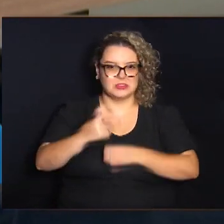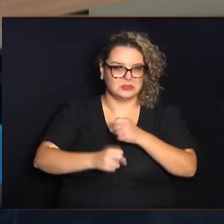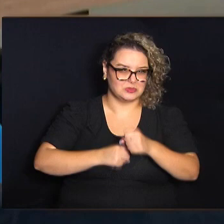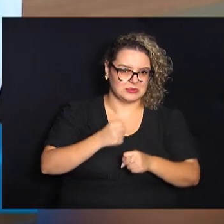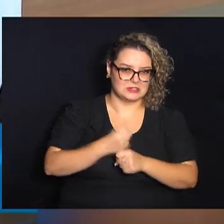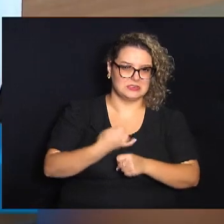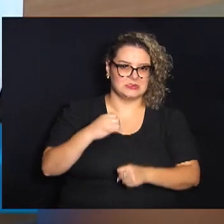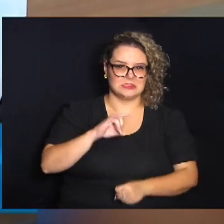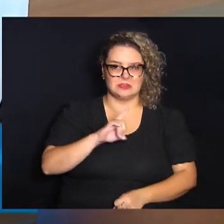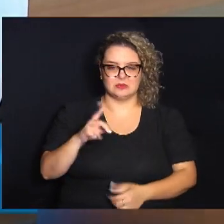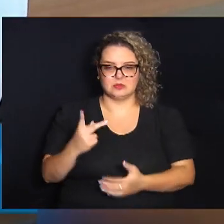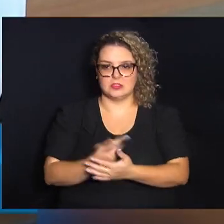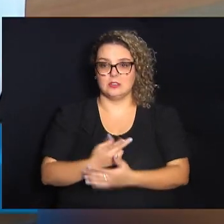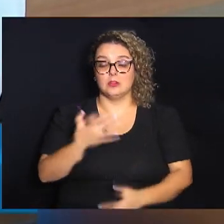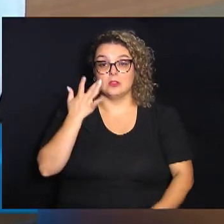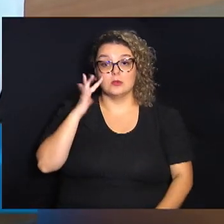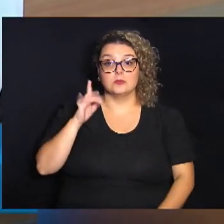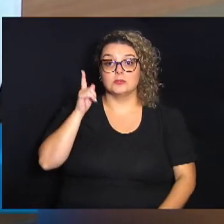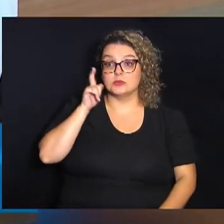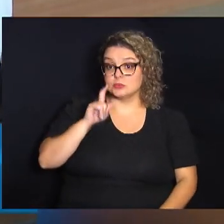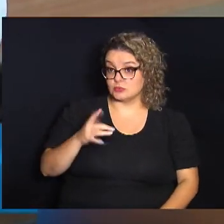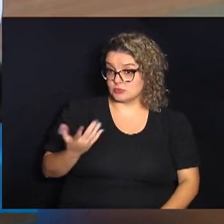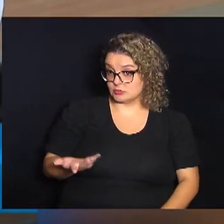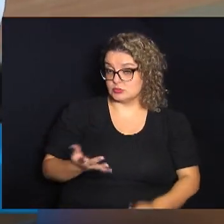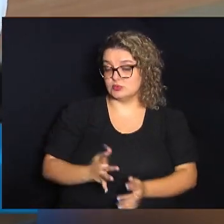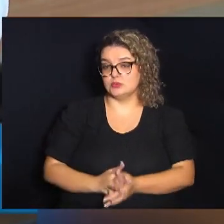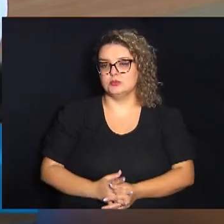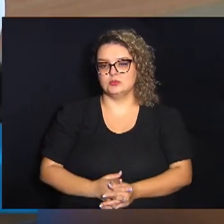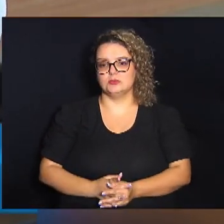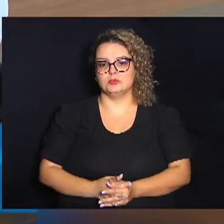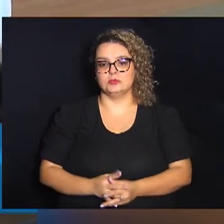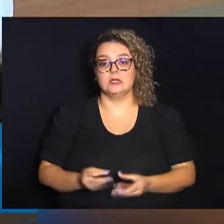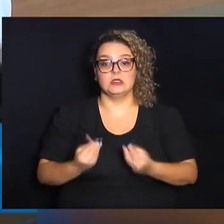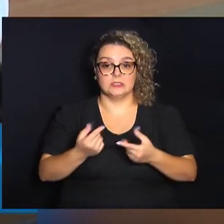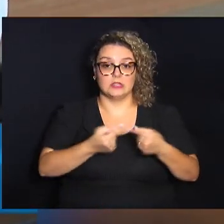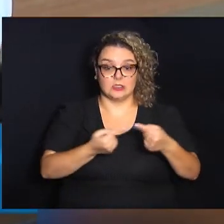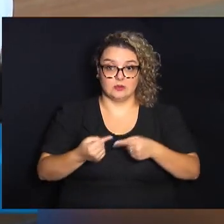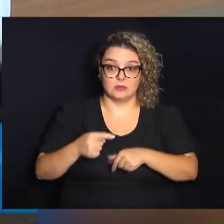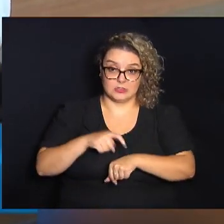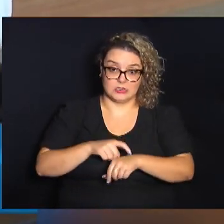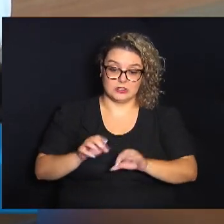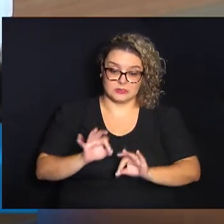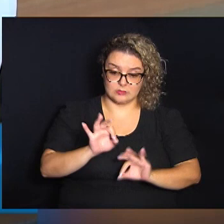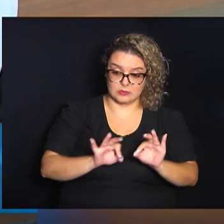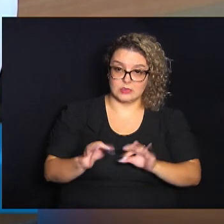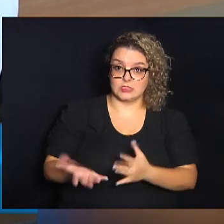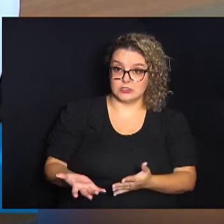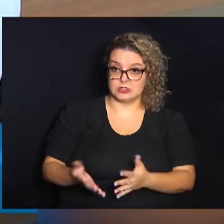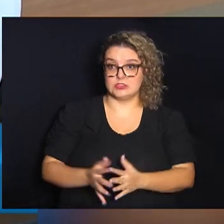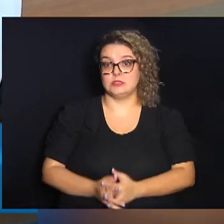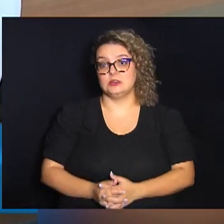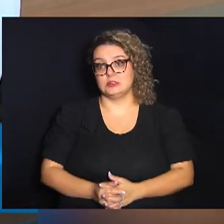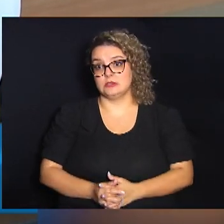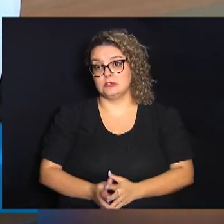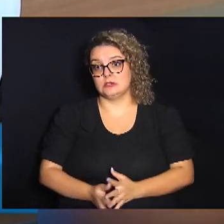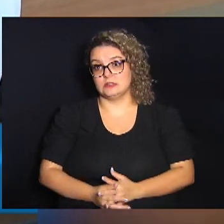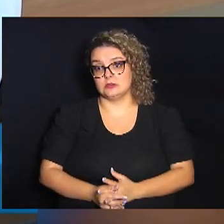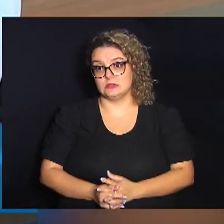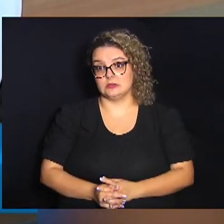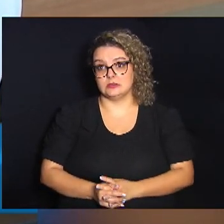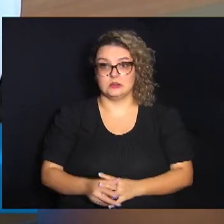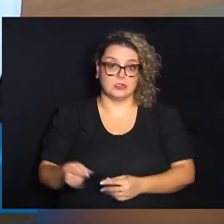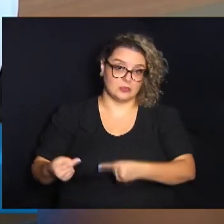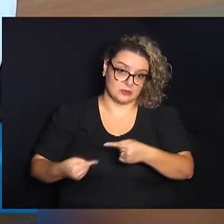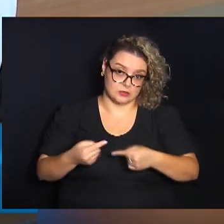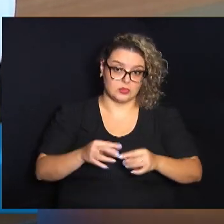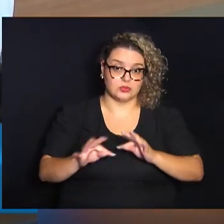eu não me recordo. Eu não sei se a gente consegue trazer isso na discussão nesse projeto, apesar de ser apenas discussões